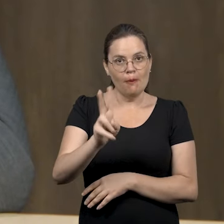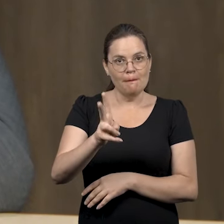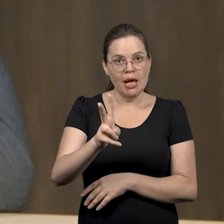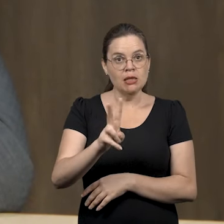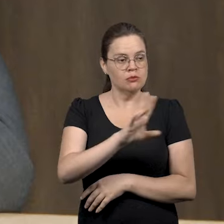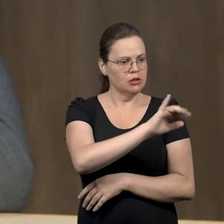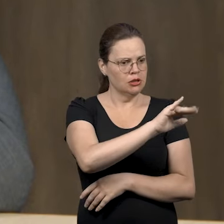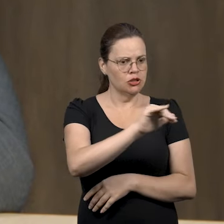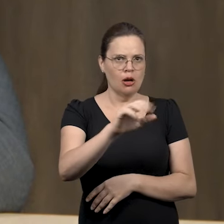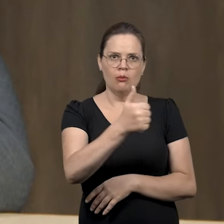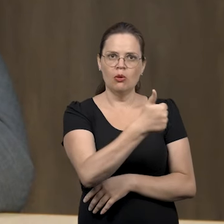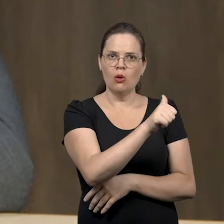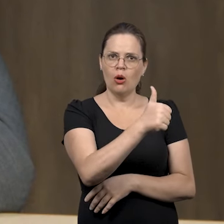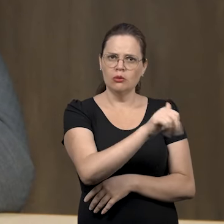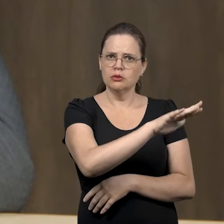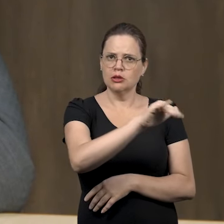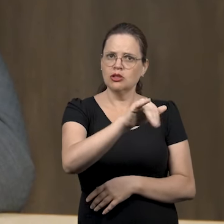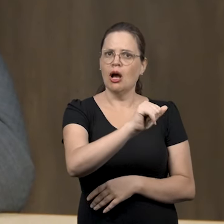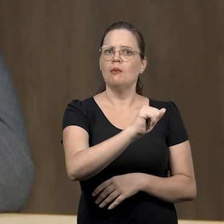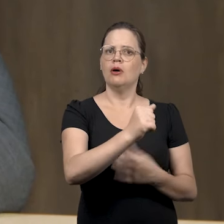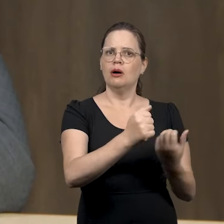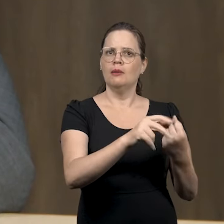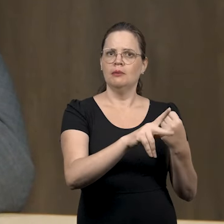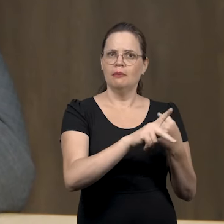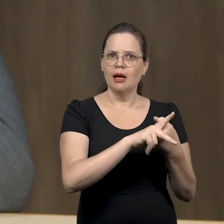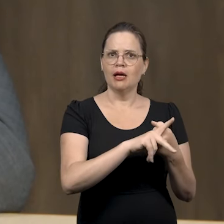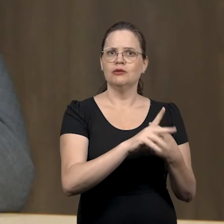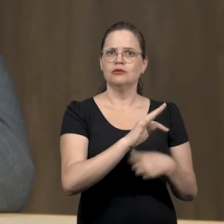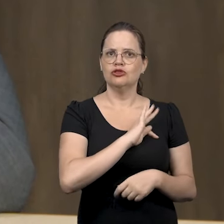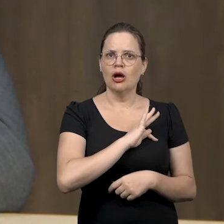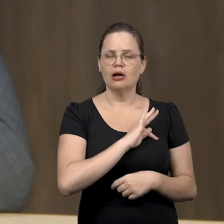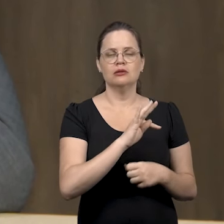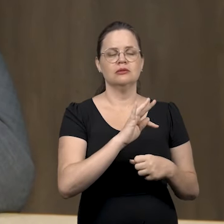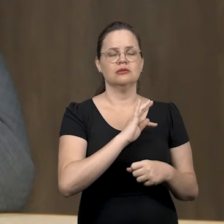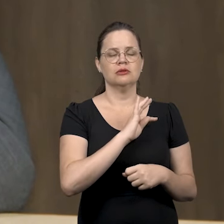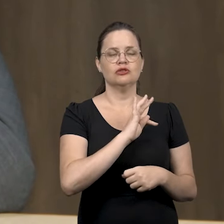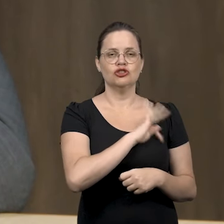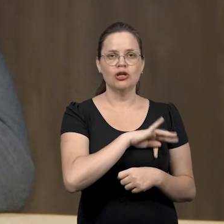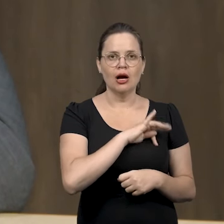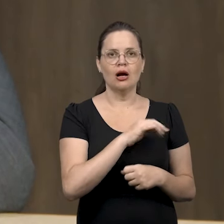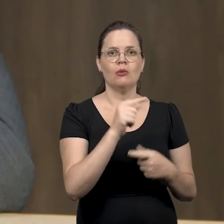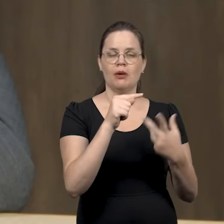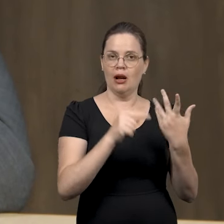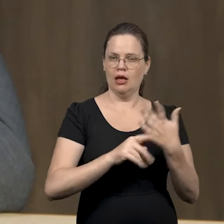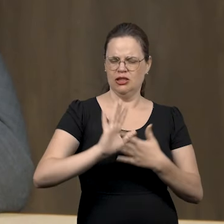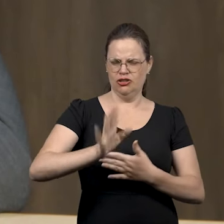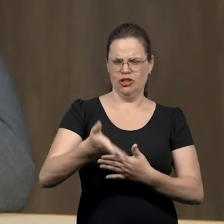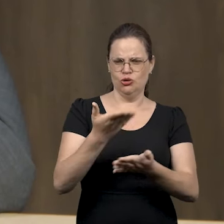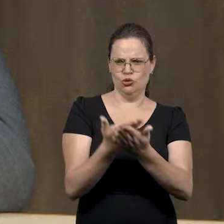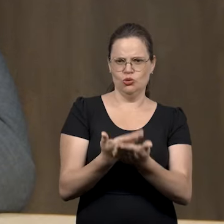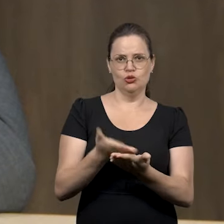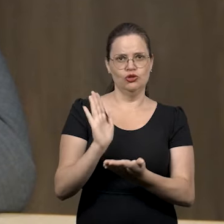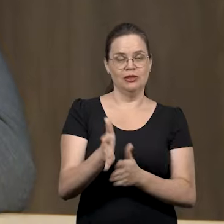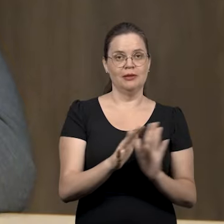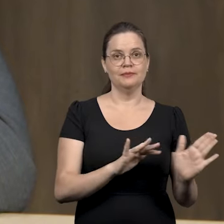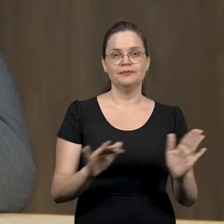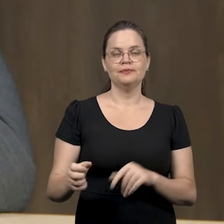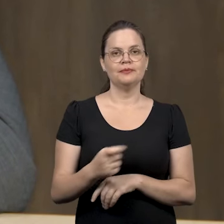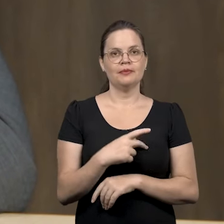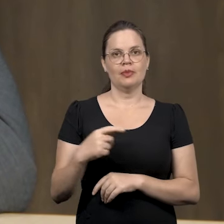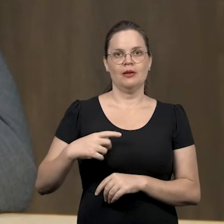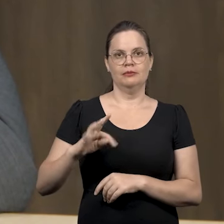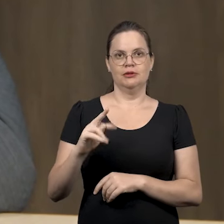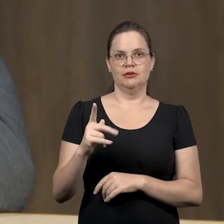chamou os outros 11 que nós estudamos ao longo desse estudo. Pastor Tiago, ele vai